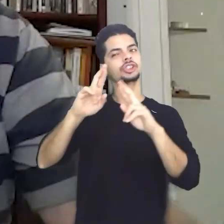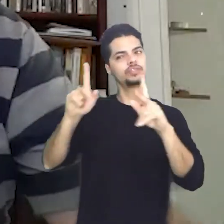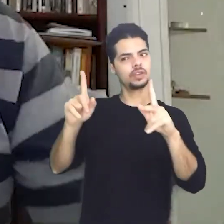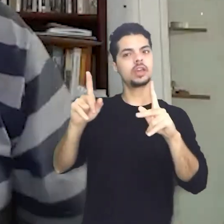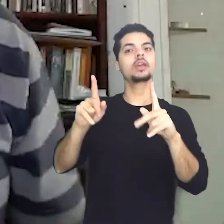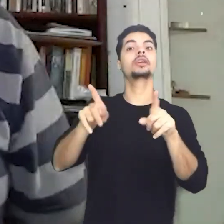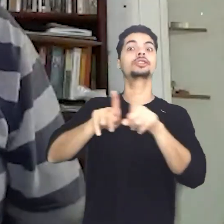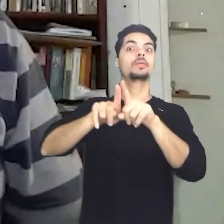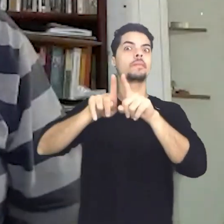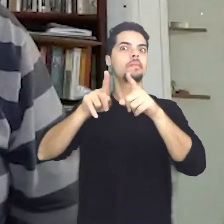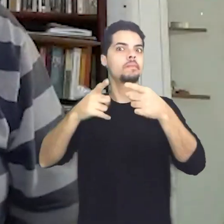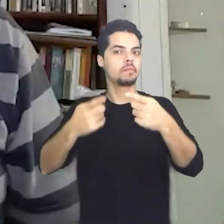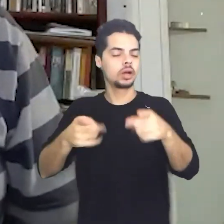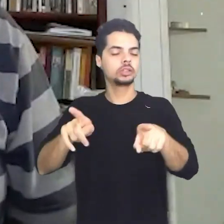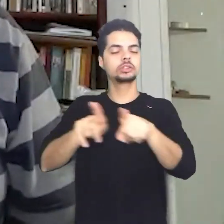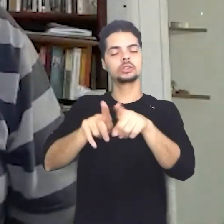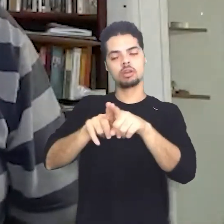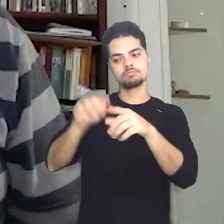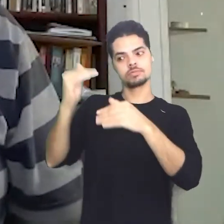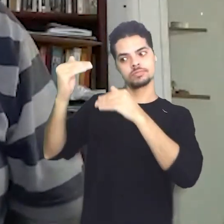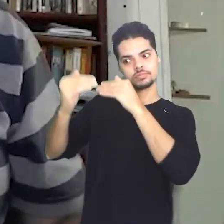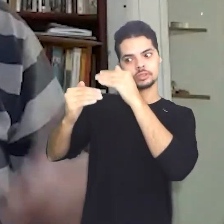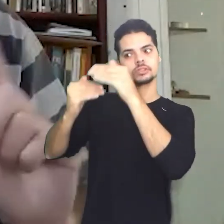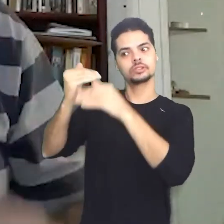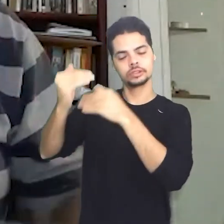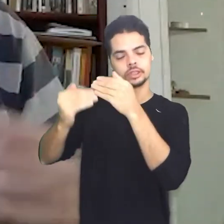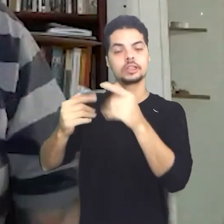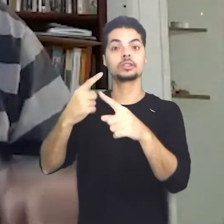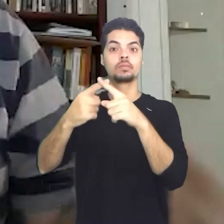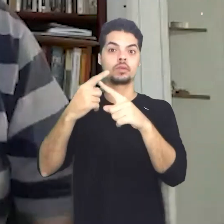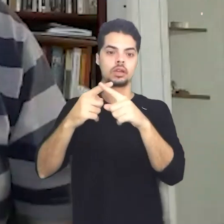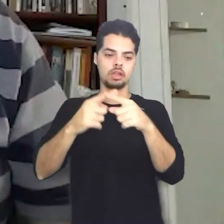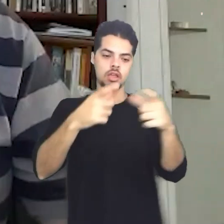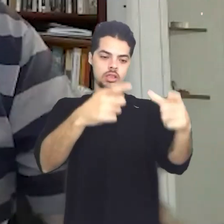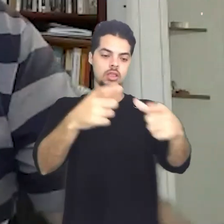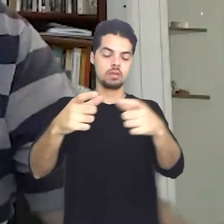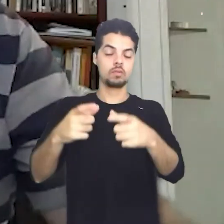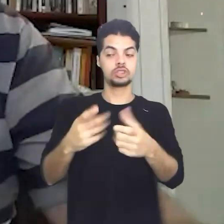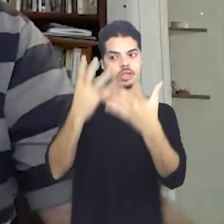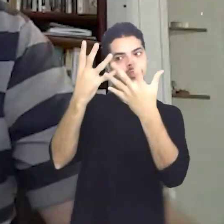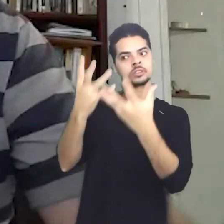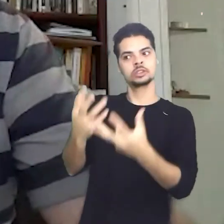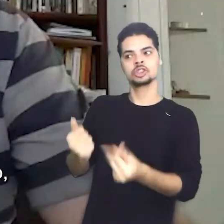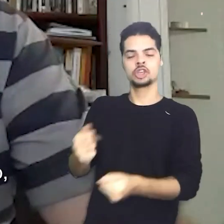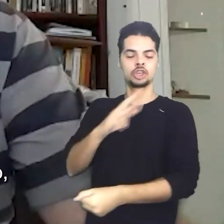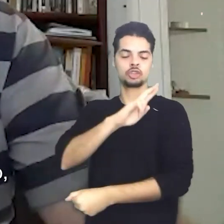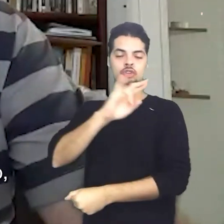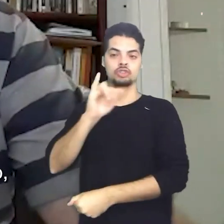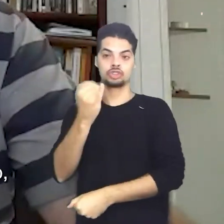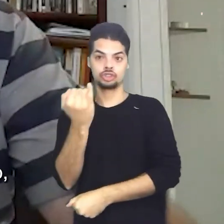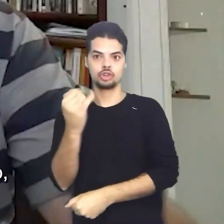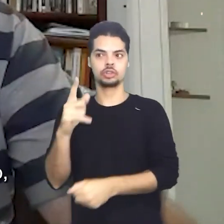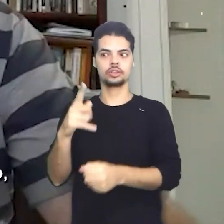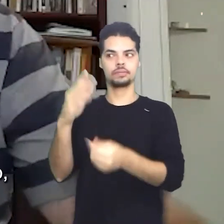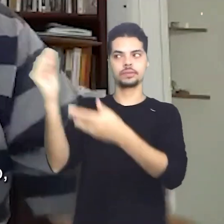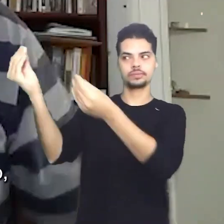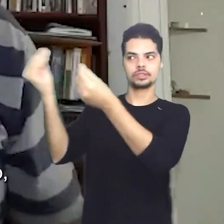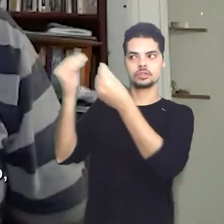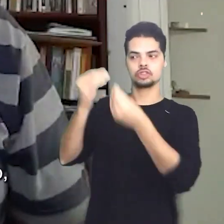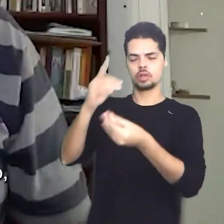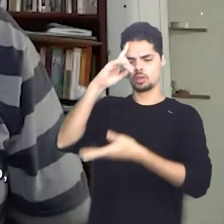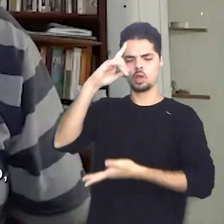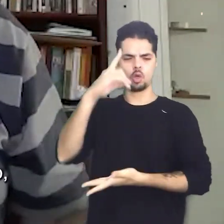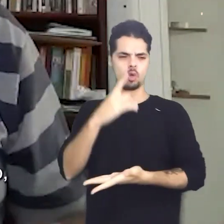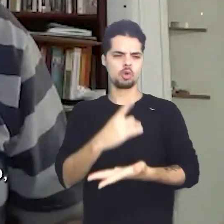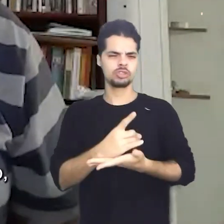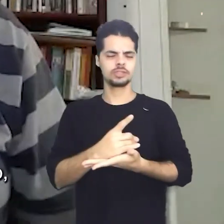muito distantes do conhecido no dia de 7 de Setembro mas o modo como cada província aceitou ou não o poder que agora vinha no Rio de Janeiro